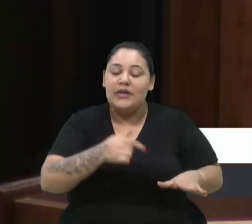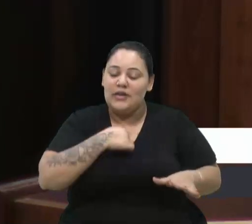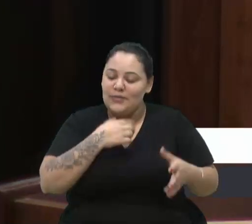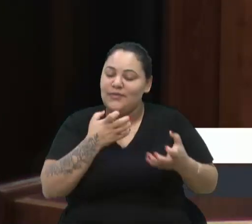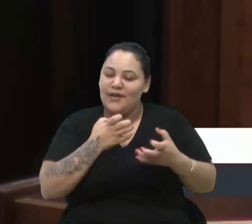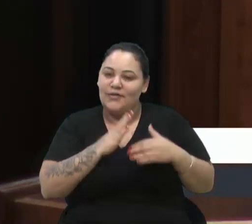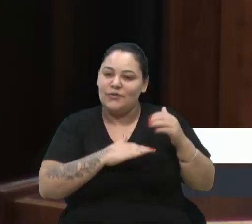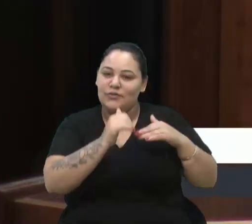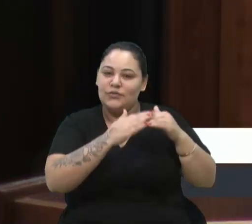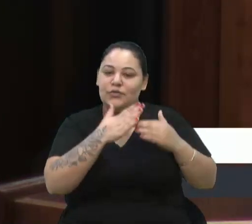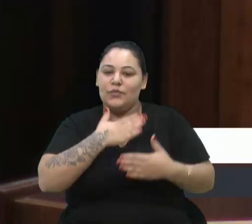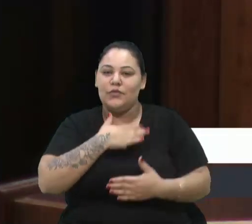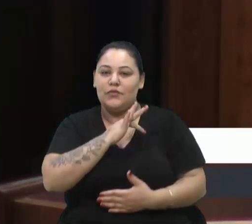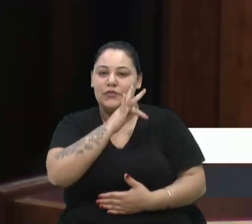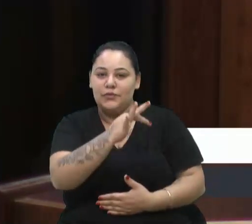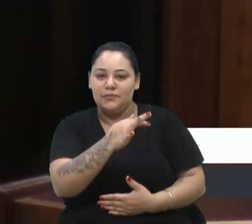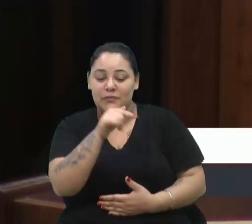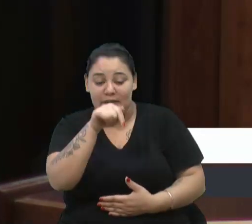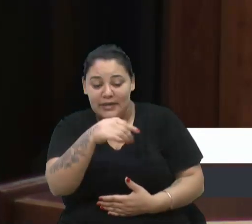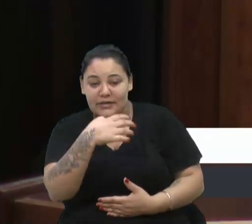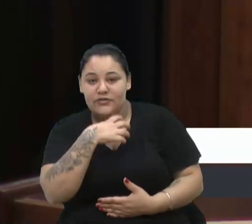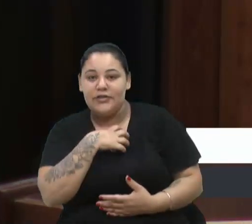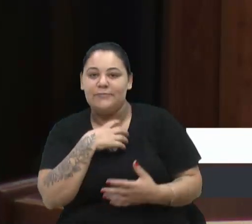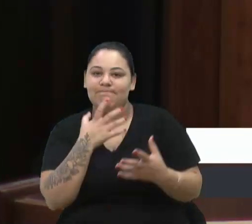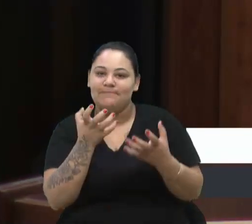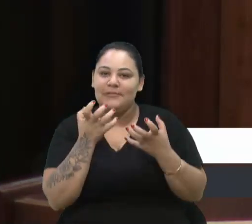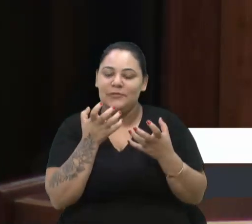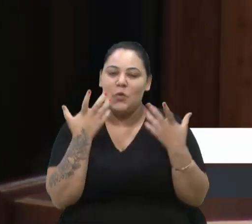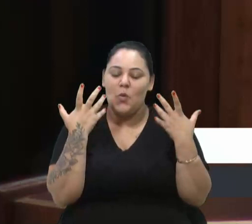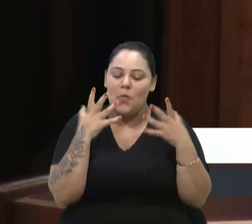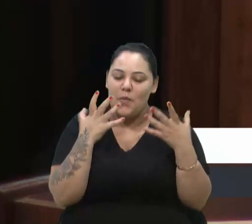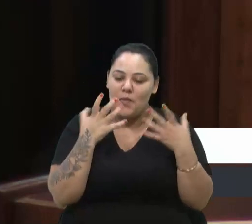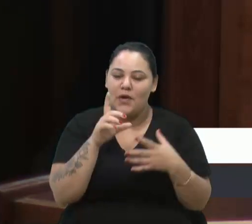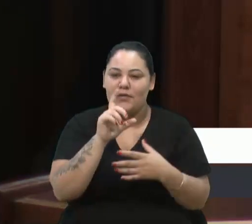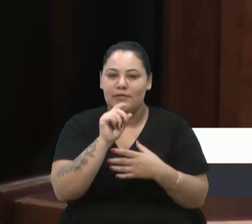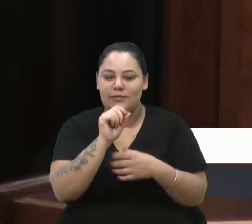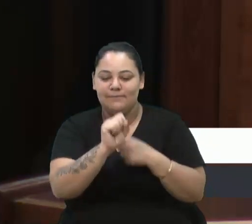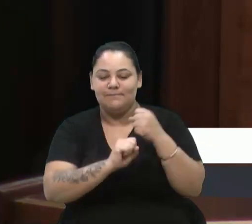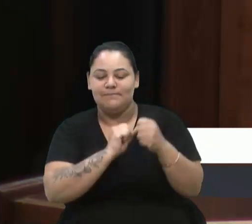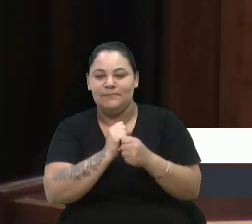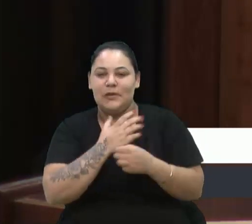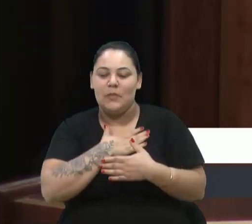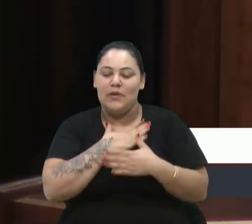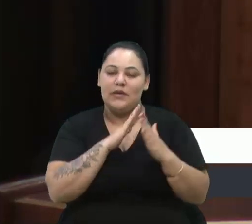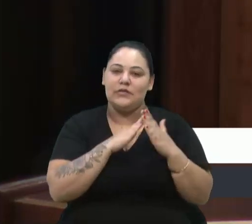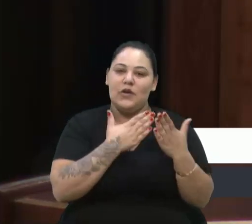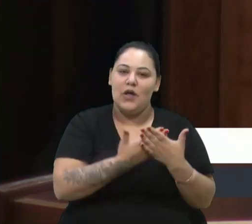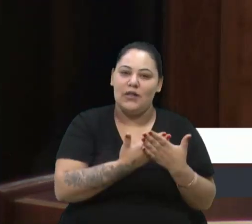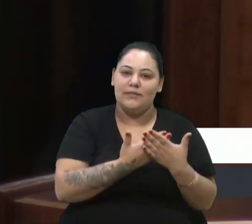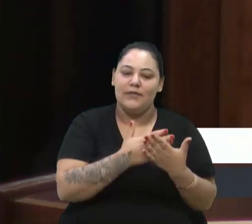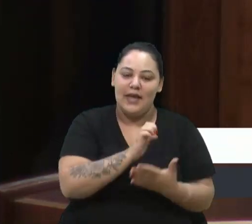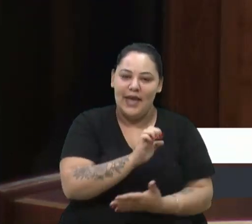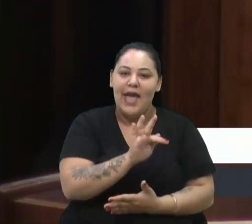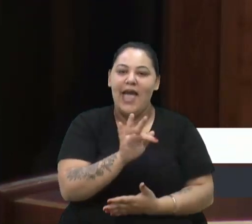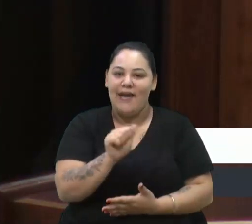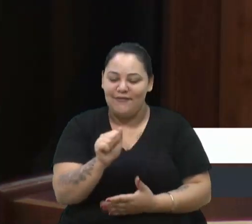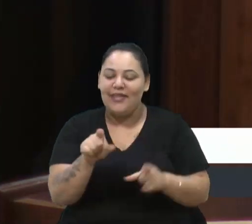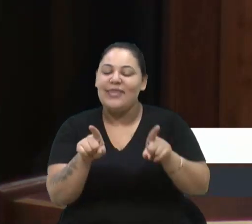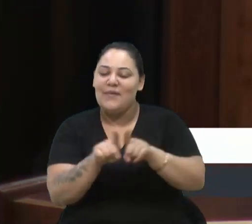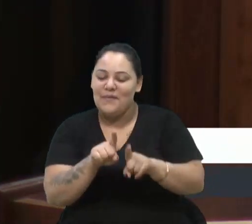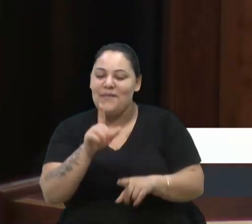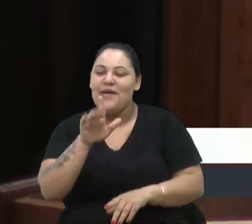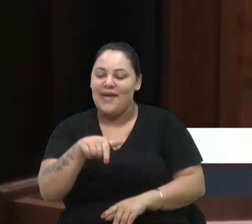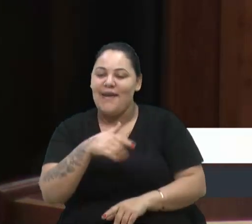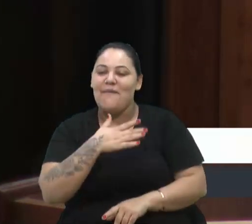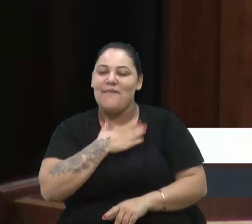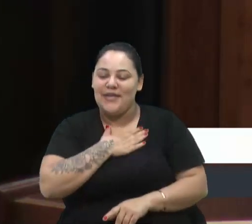meu futuro desse modo queremos comemorar os 10 anos de minha facera Sim a escola também é minha e de